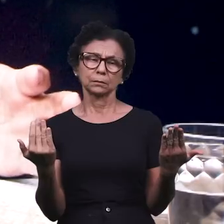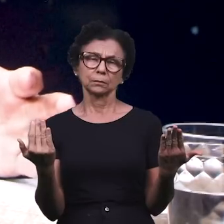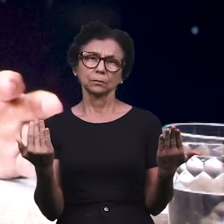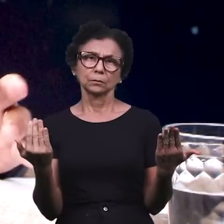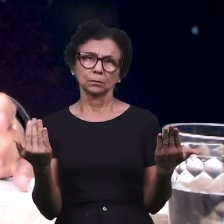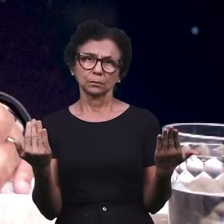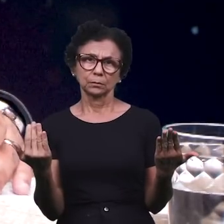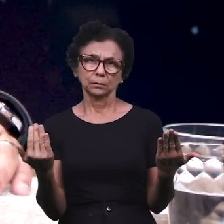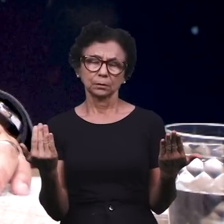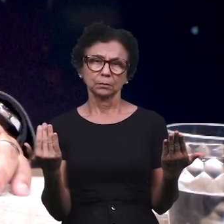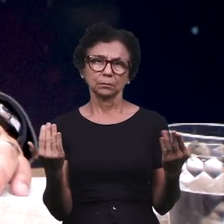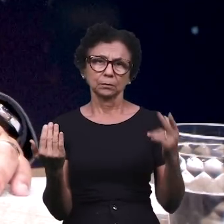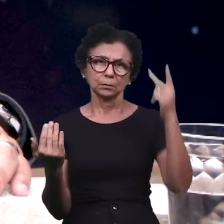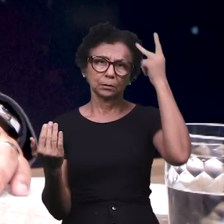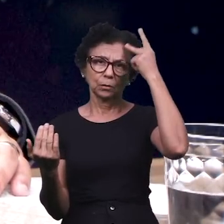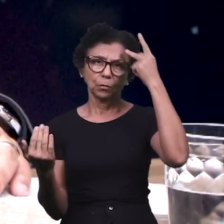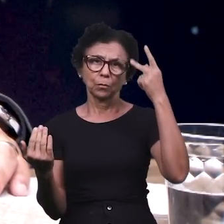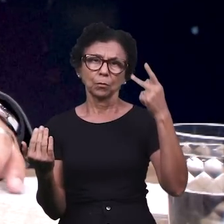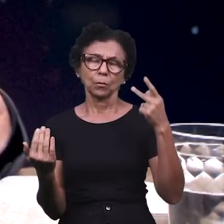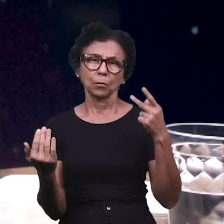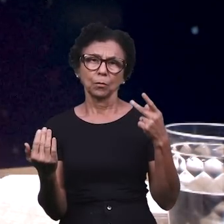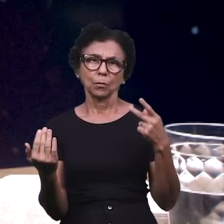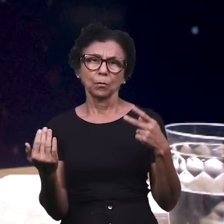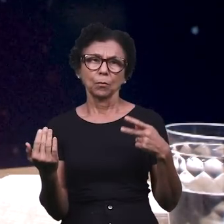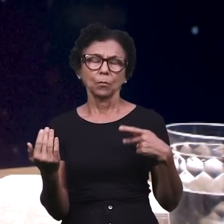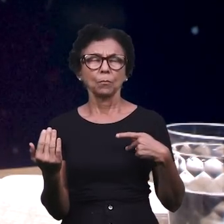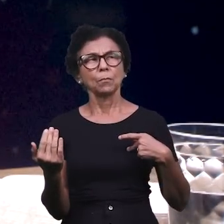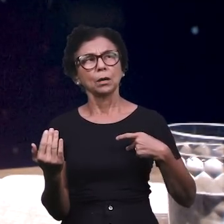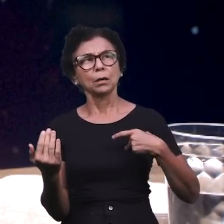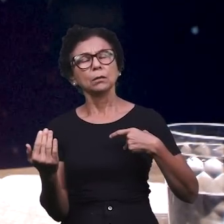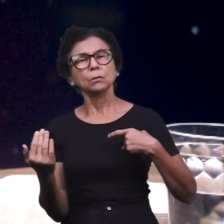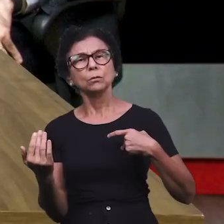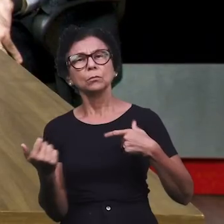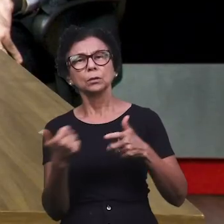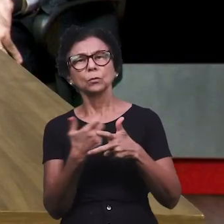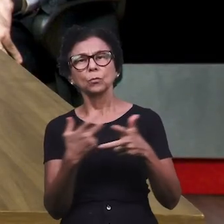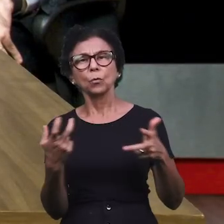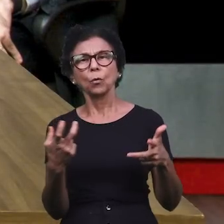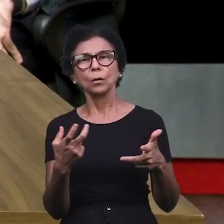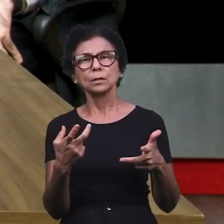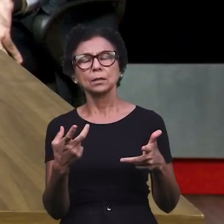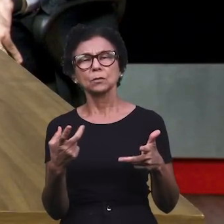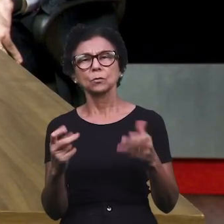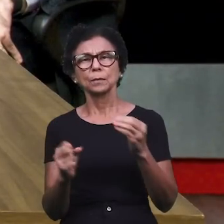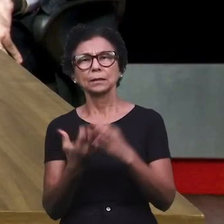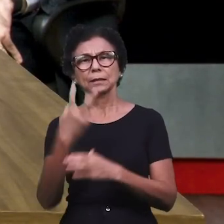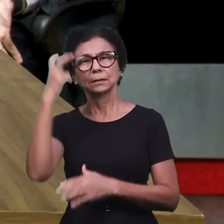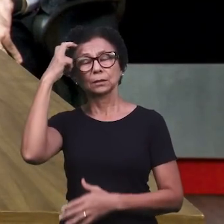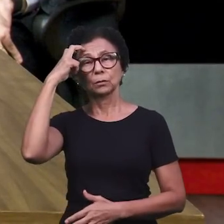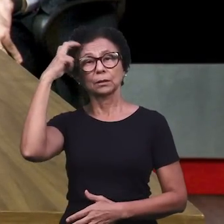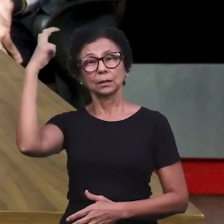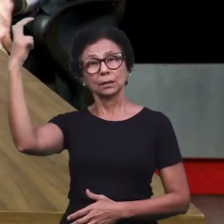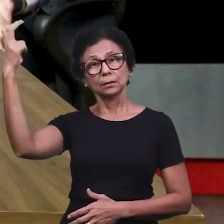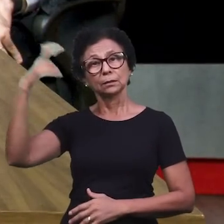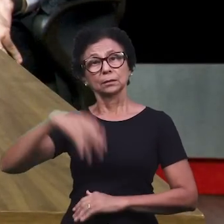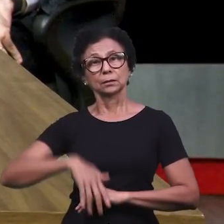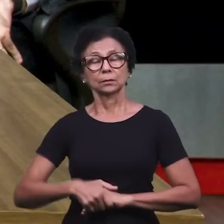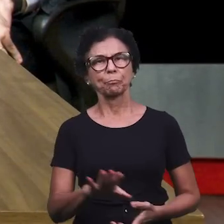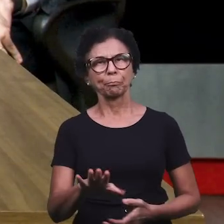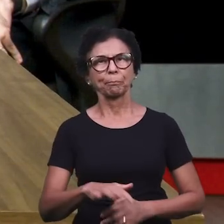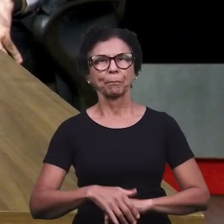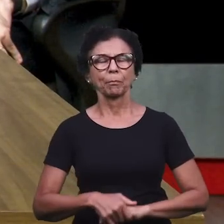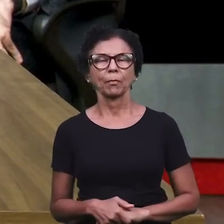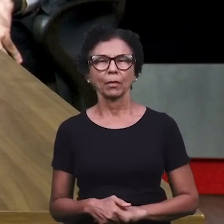é obra de uma mente inteligente, com aquilo que a gente vê no nosso mundo e que a teoria da evolução trata como obra do